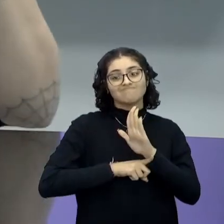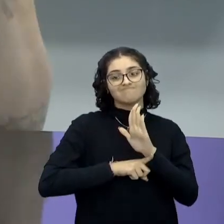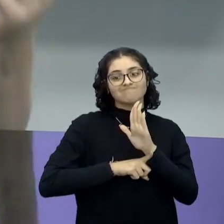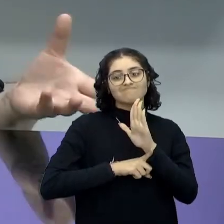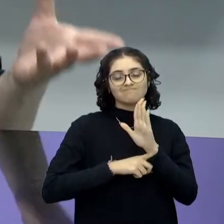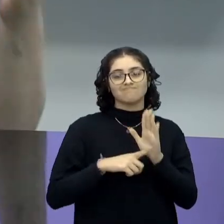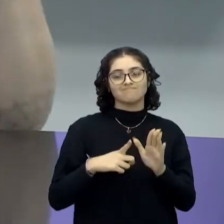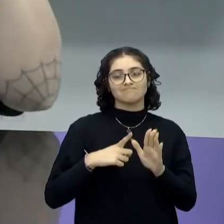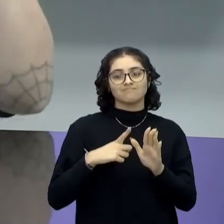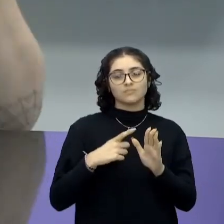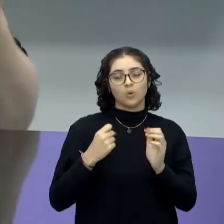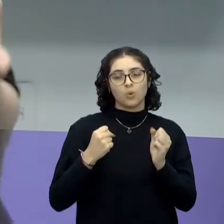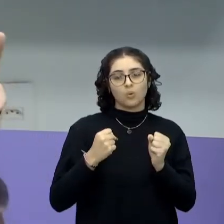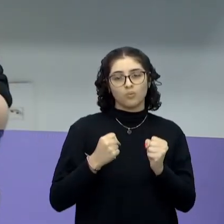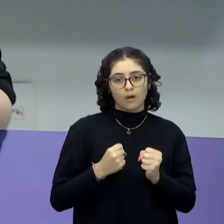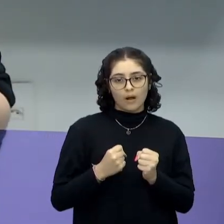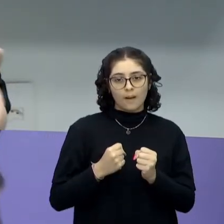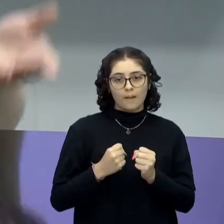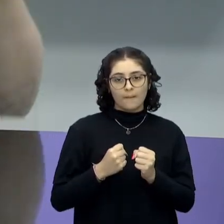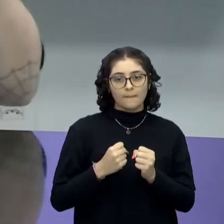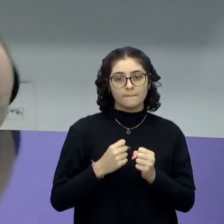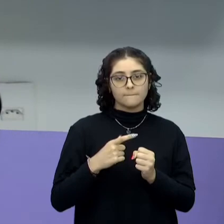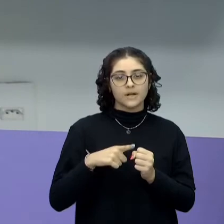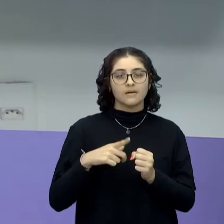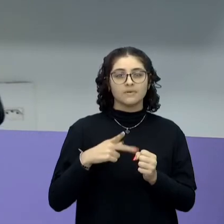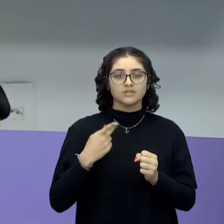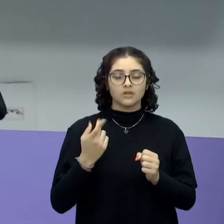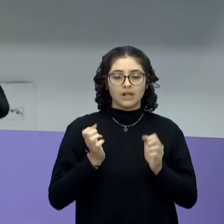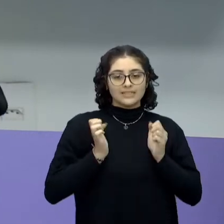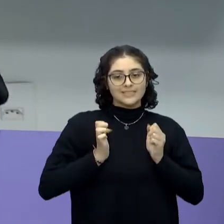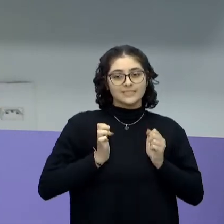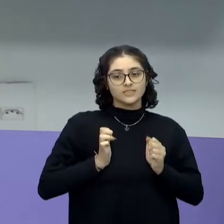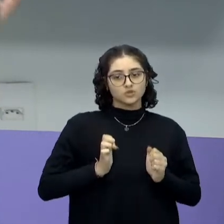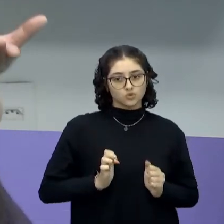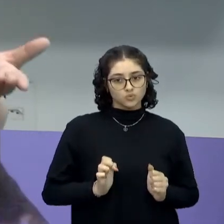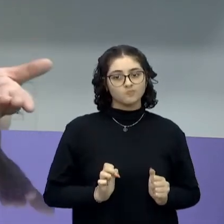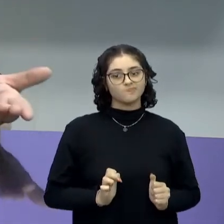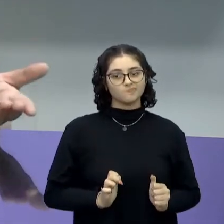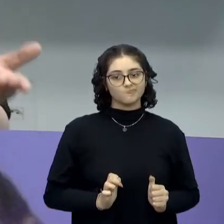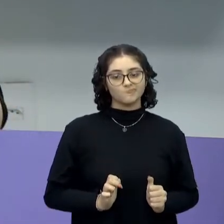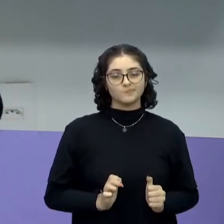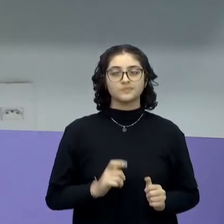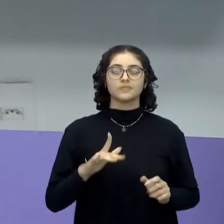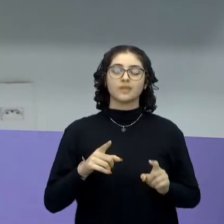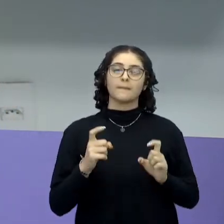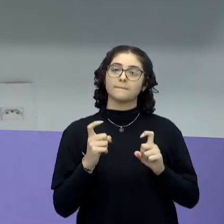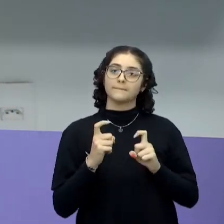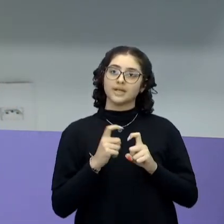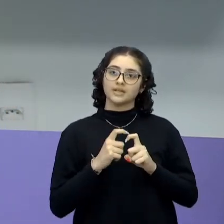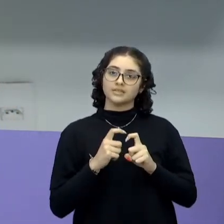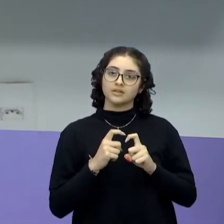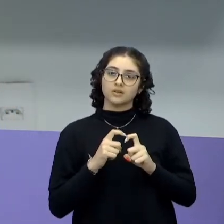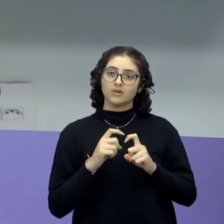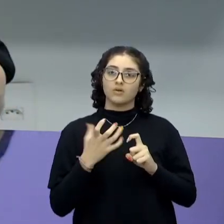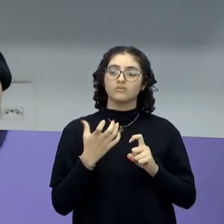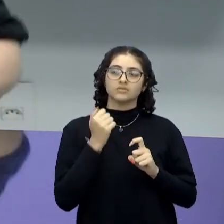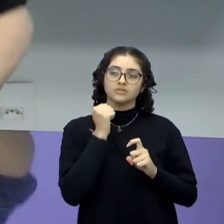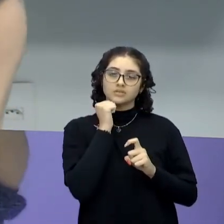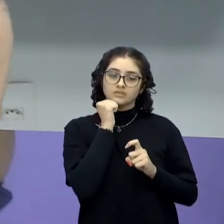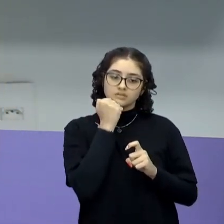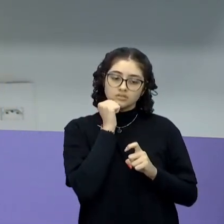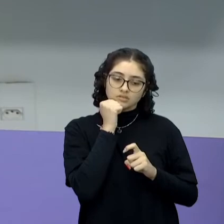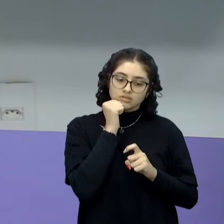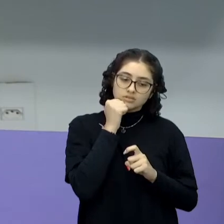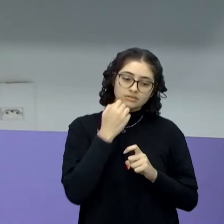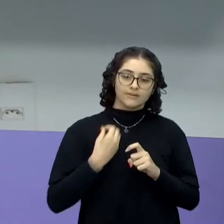de atuações e padrões de conduta éticos, tanto na medicina quanto nas ciências da vida. Então,